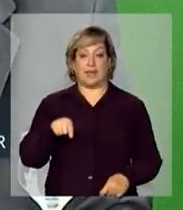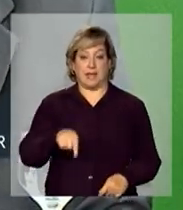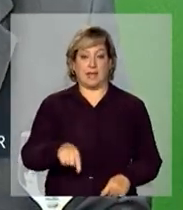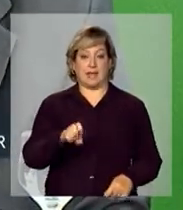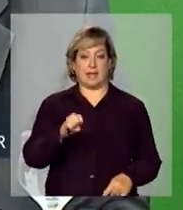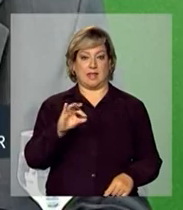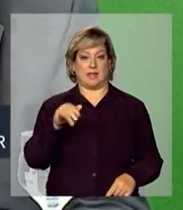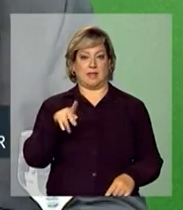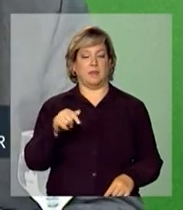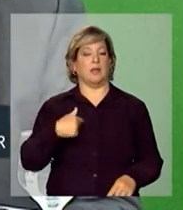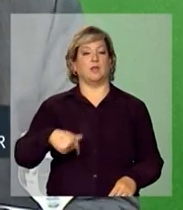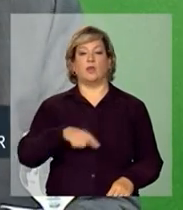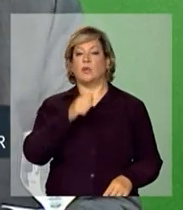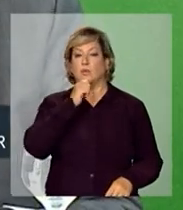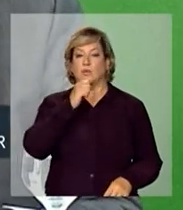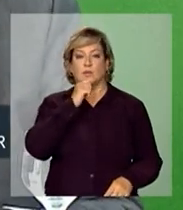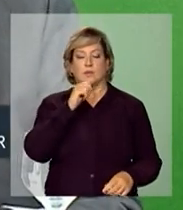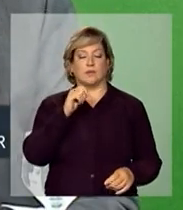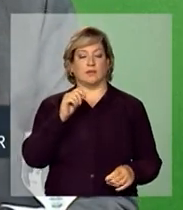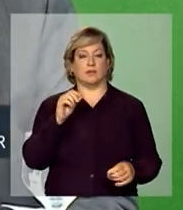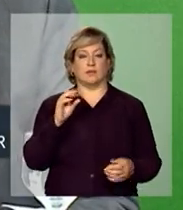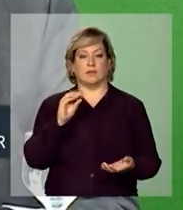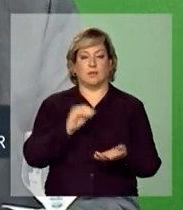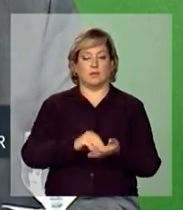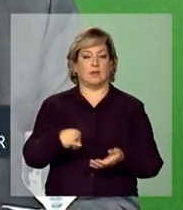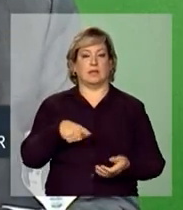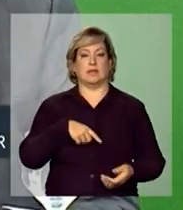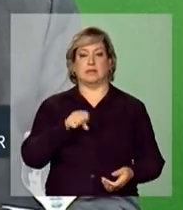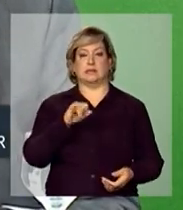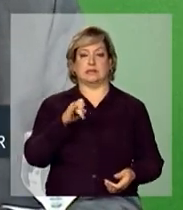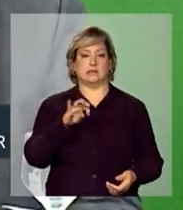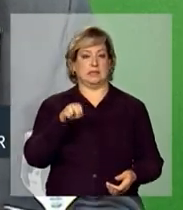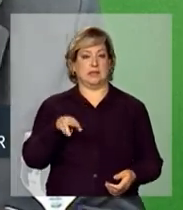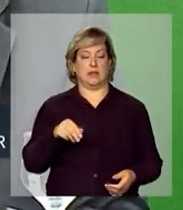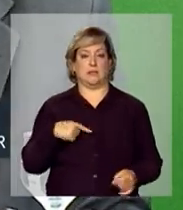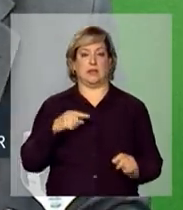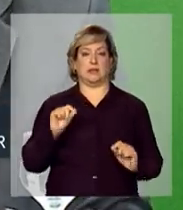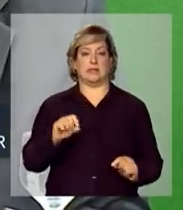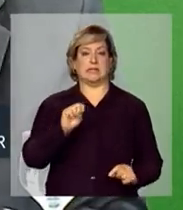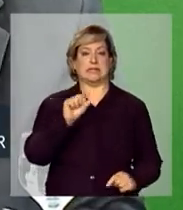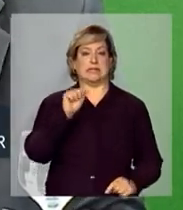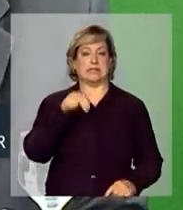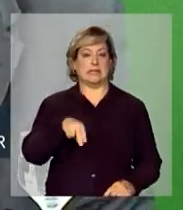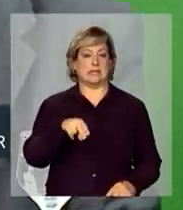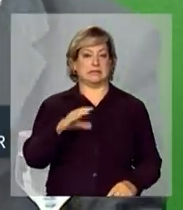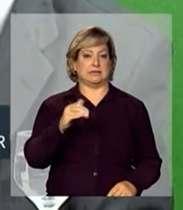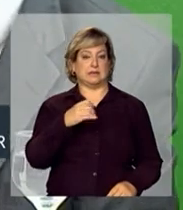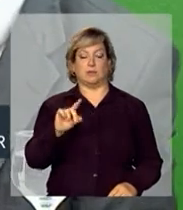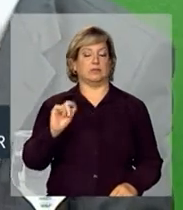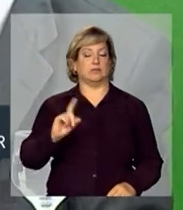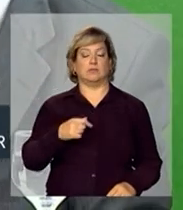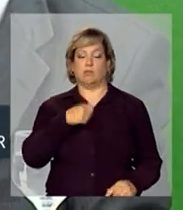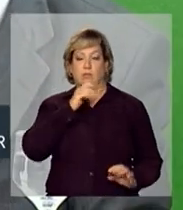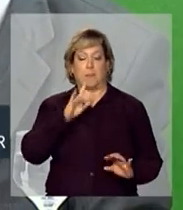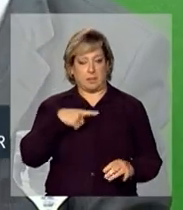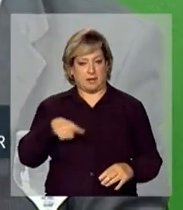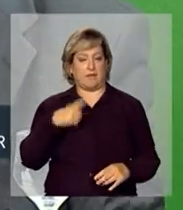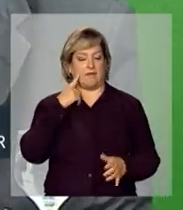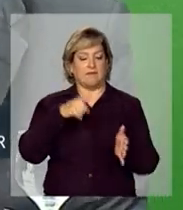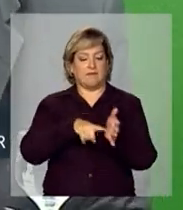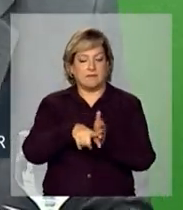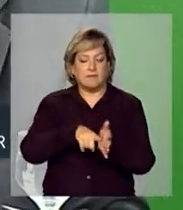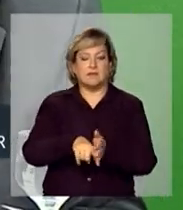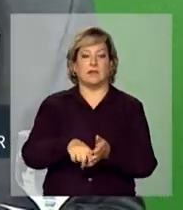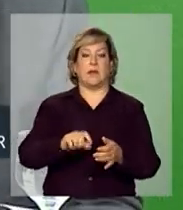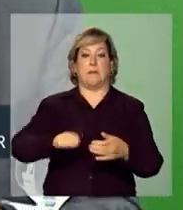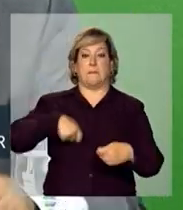mexendo no sistema sancionatório Como eu disse nós vamos discutir vamos verificar as multas as multas aplicadas pelas agências